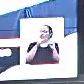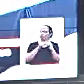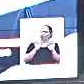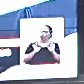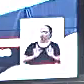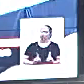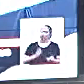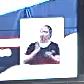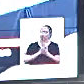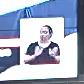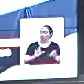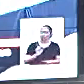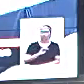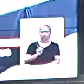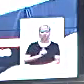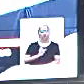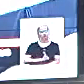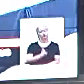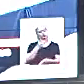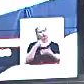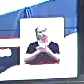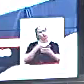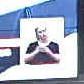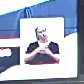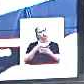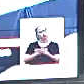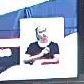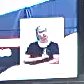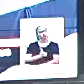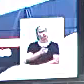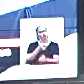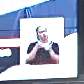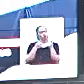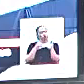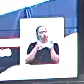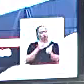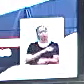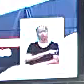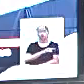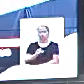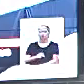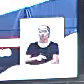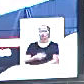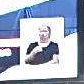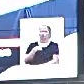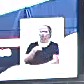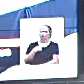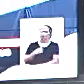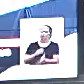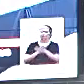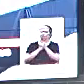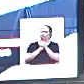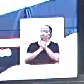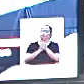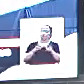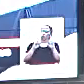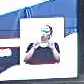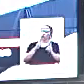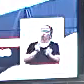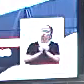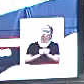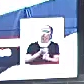podem contar com a luta que isso vai continuar tá bom E vocês sabem que eu torço por vocês e nós não vamos abaixar a cabeça para ninguém